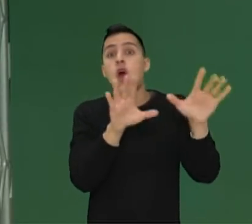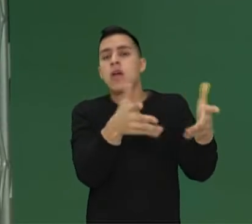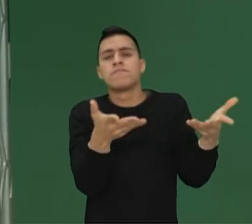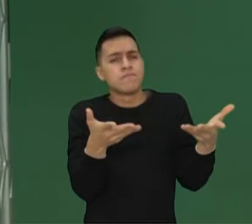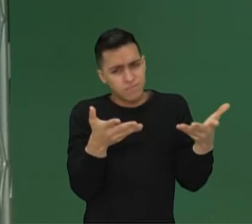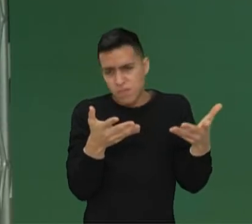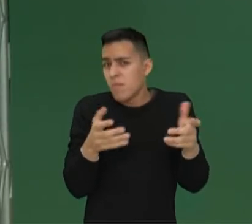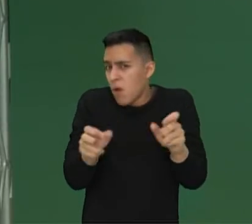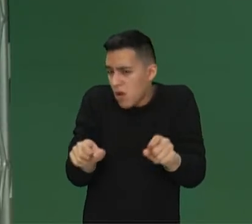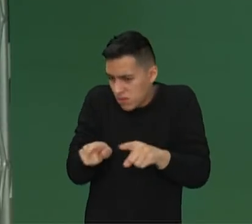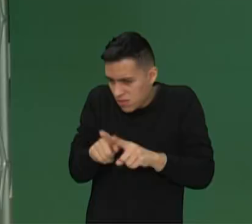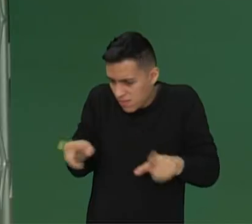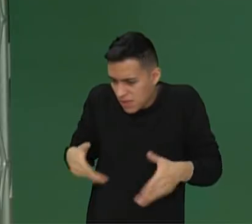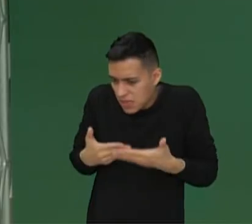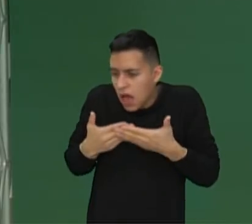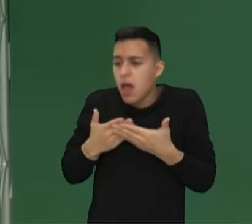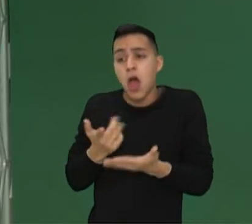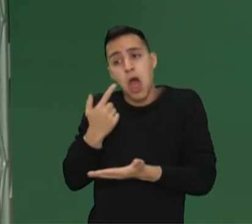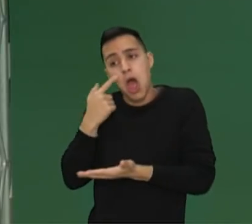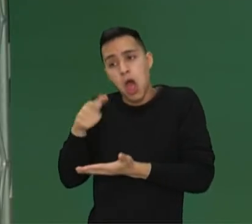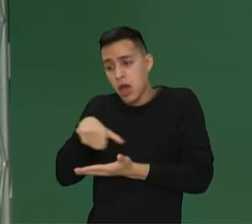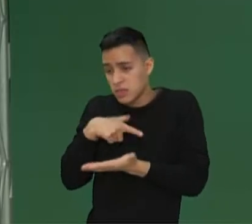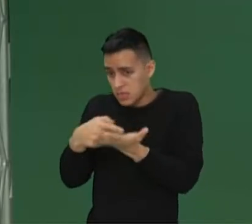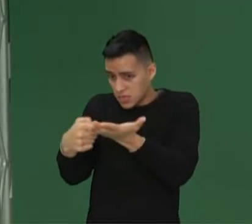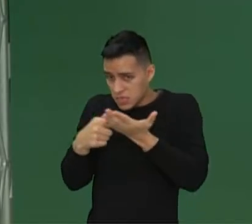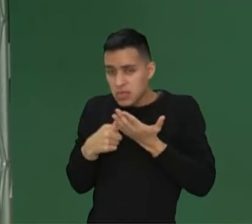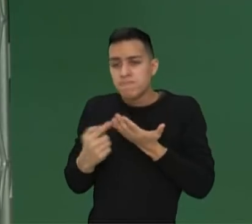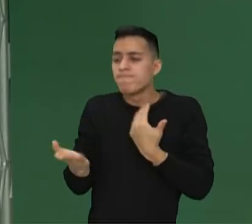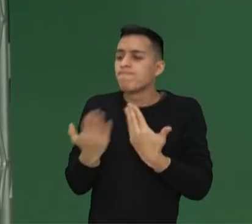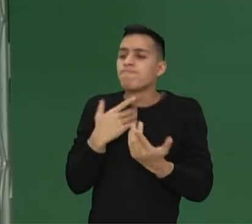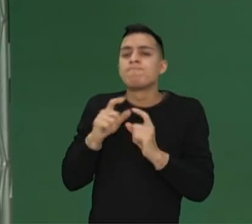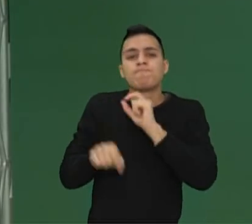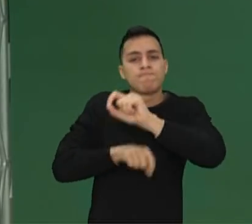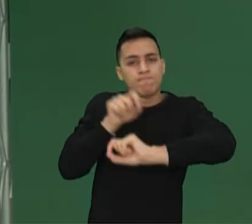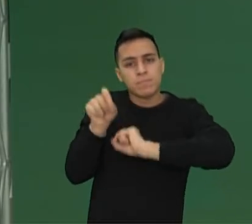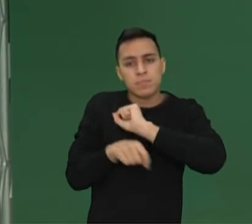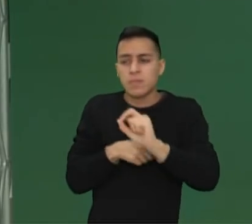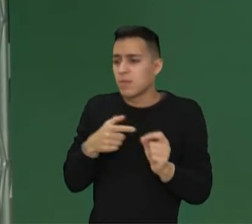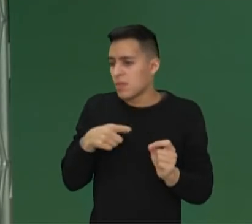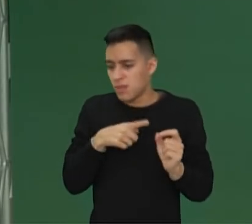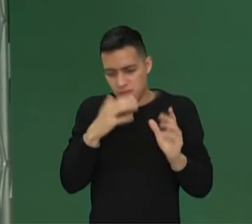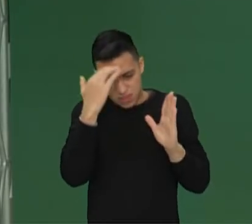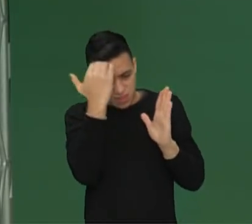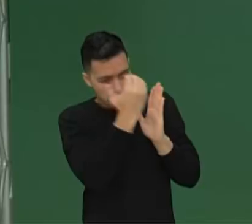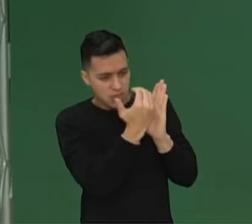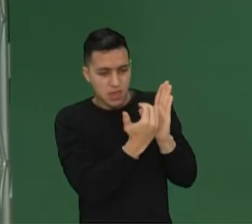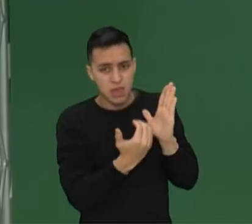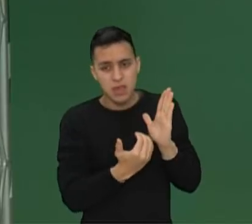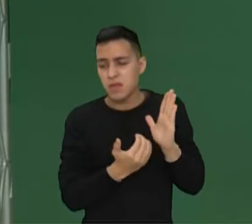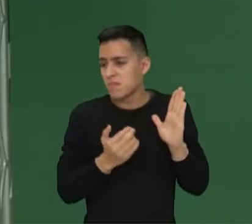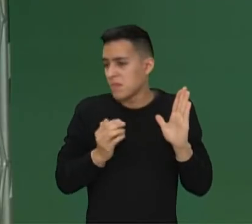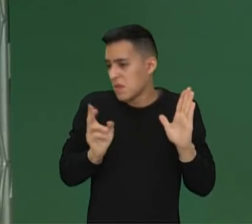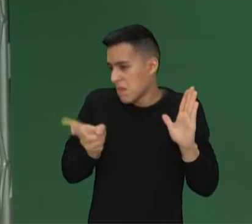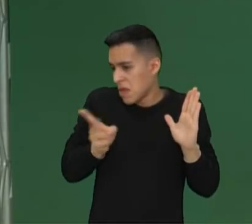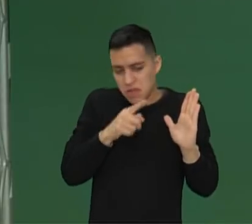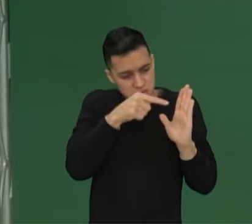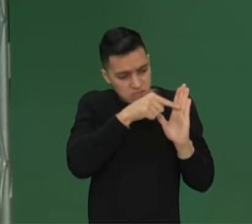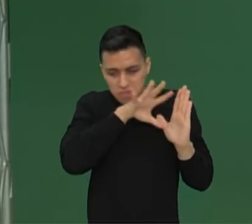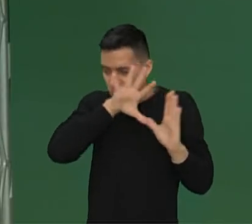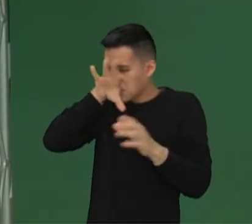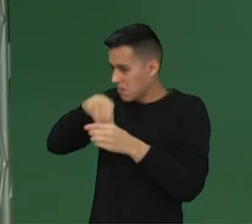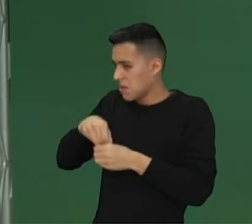exclusivos. Eu posso, em sala de aula, ter um acordo com meu colega que as punições, as jogadas regulares, pode sim